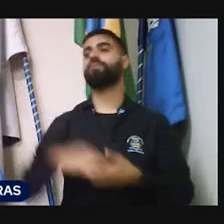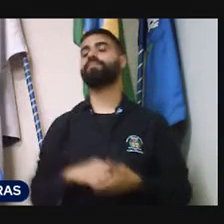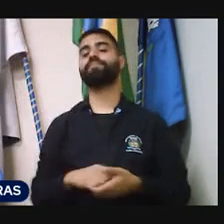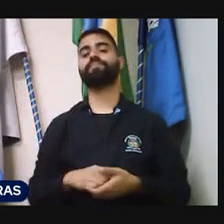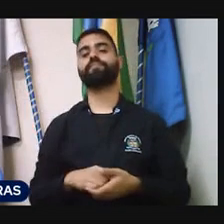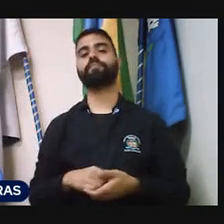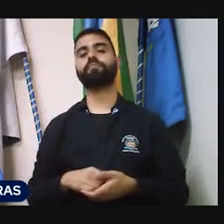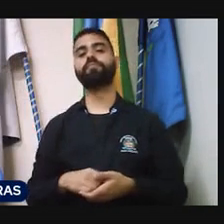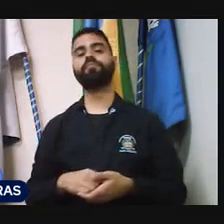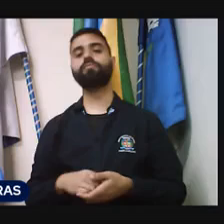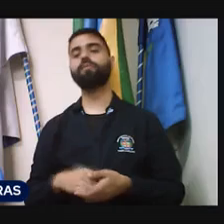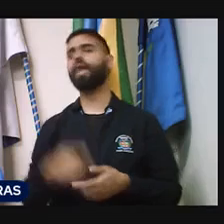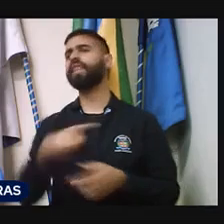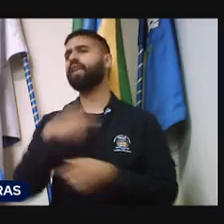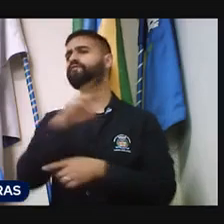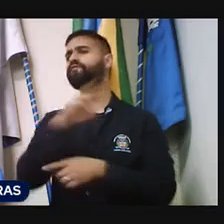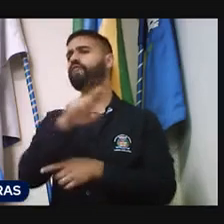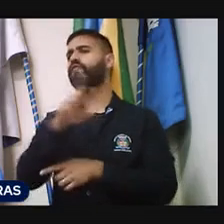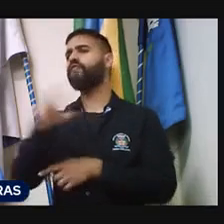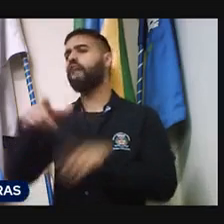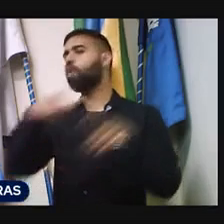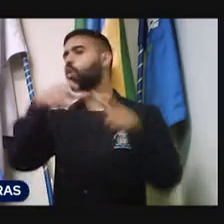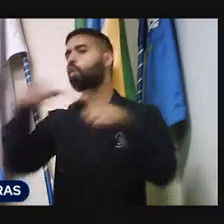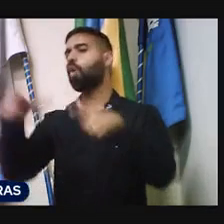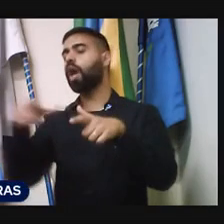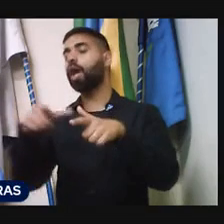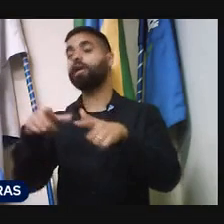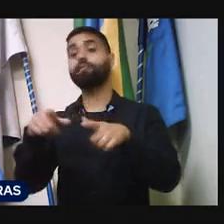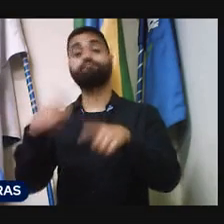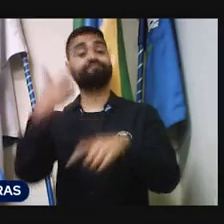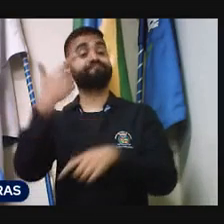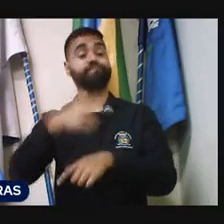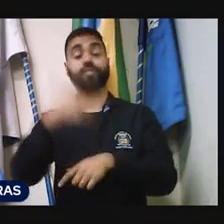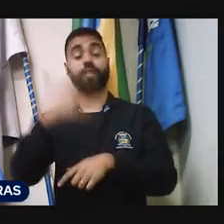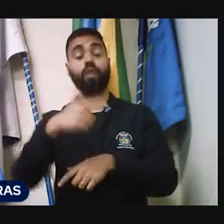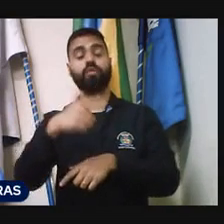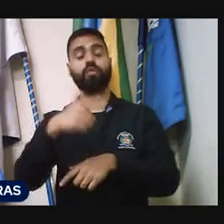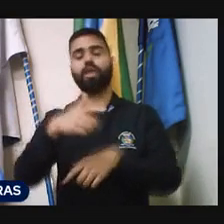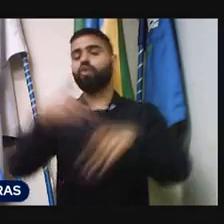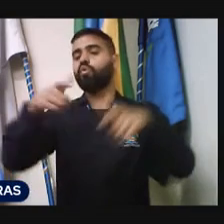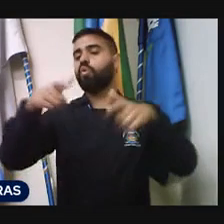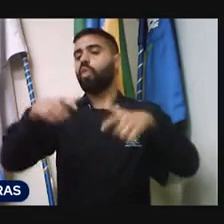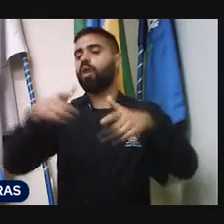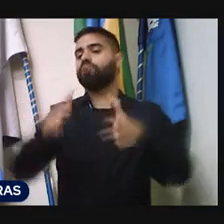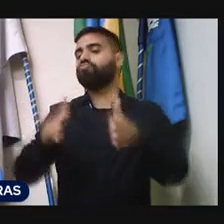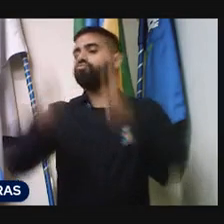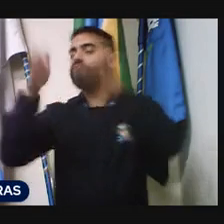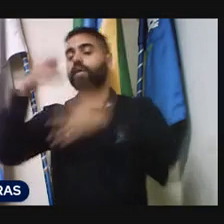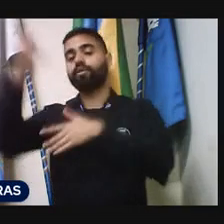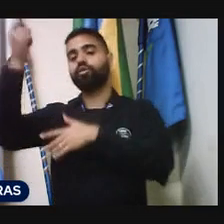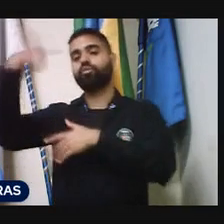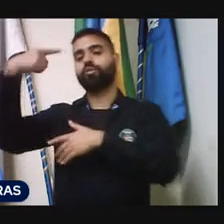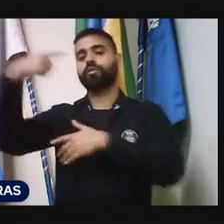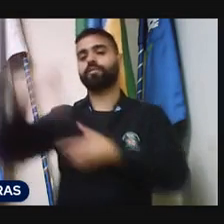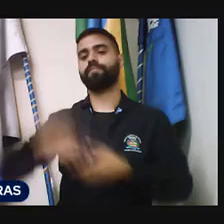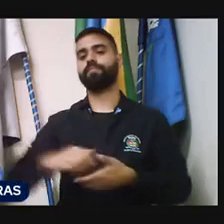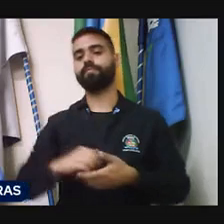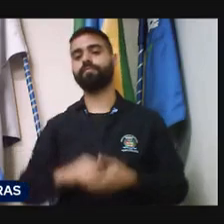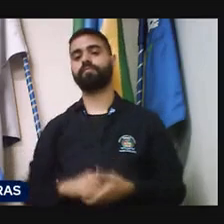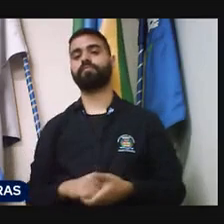lá e tem várias Pontes ainda que a gente não tem esse ponto e os braços de luz